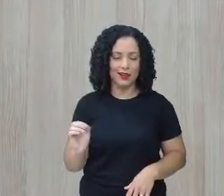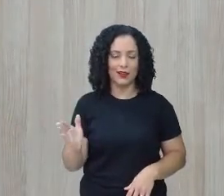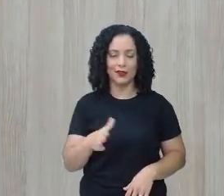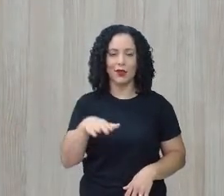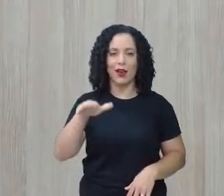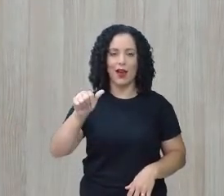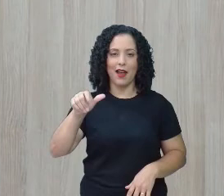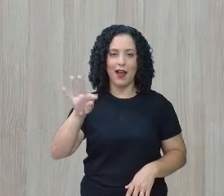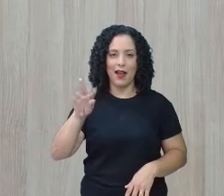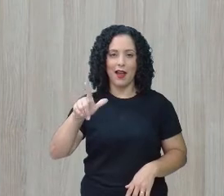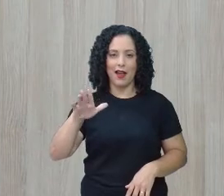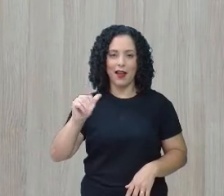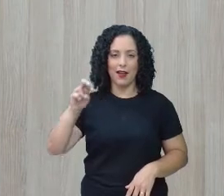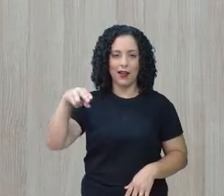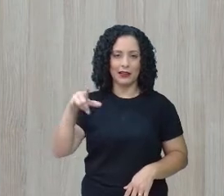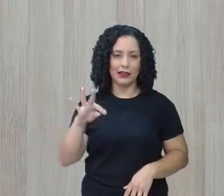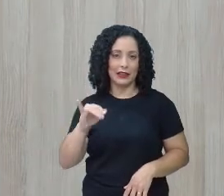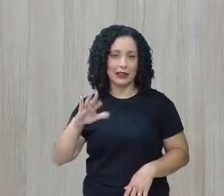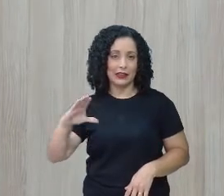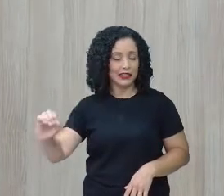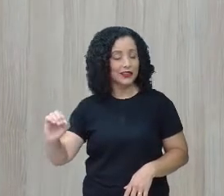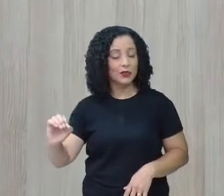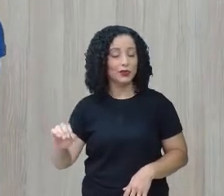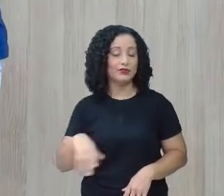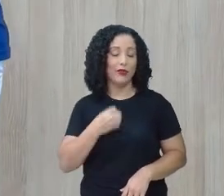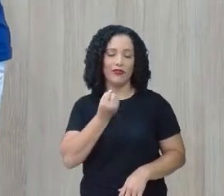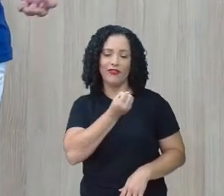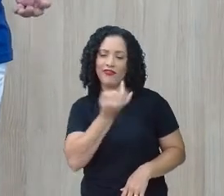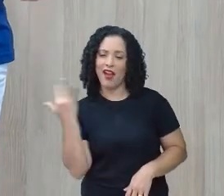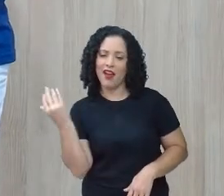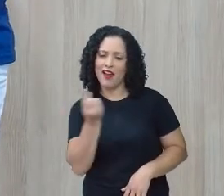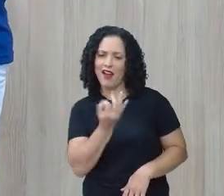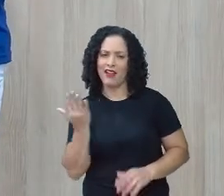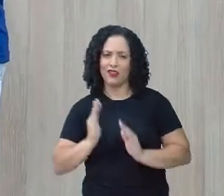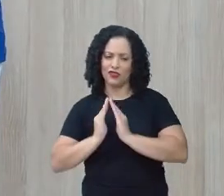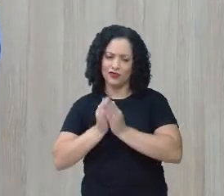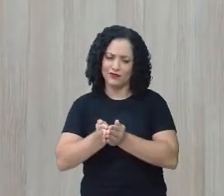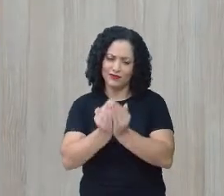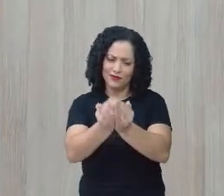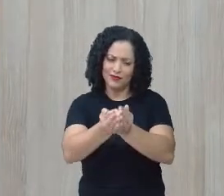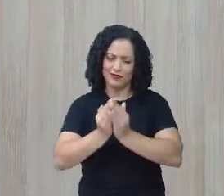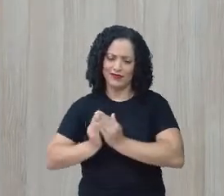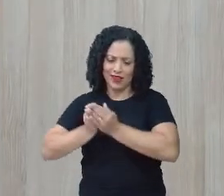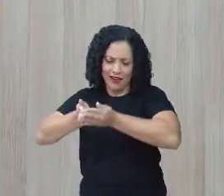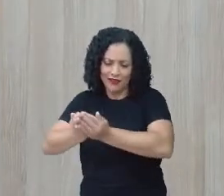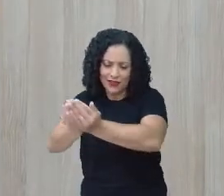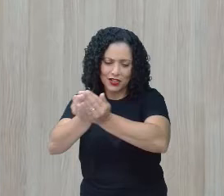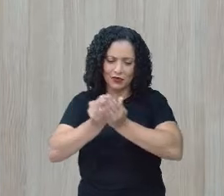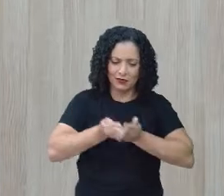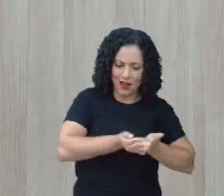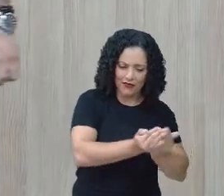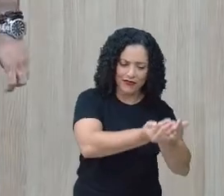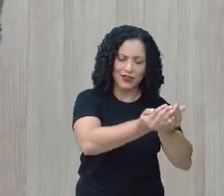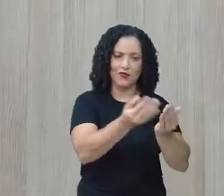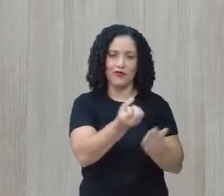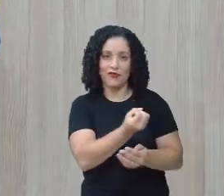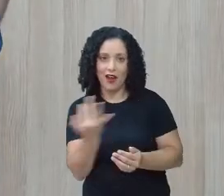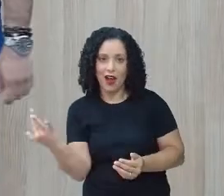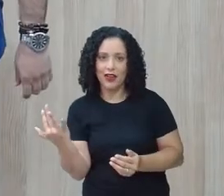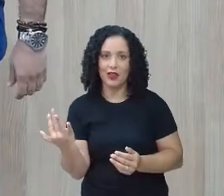né, daqueles portos mandar embarcações para qualquer território que os portugueses quisessem, certo?